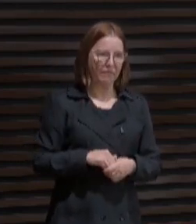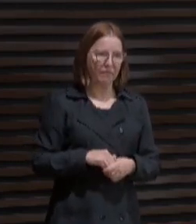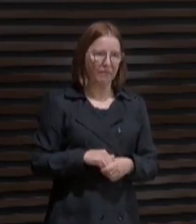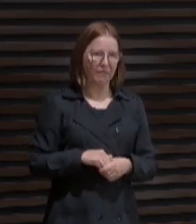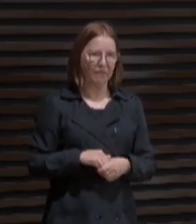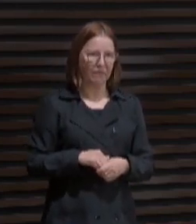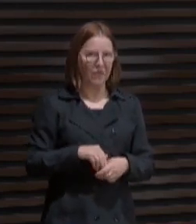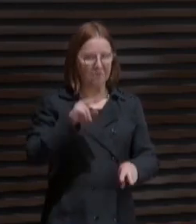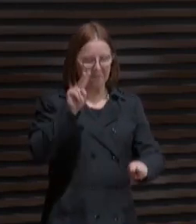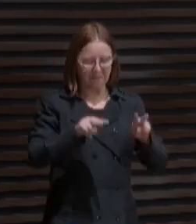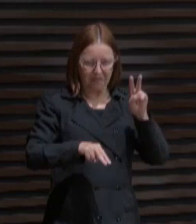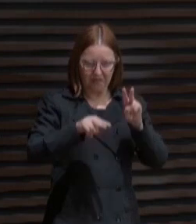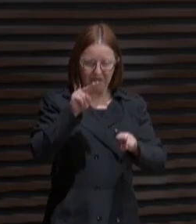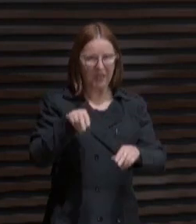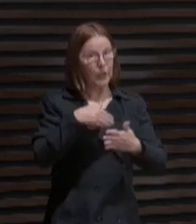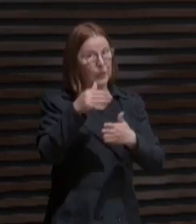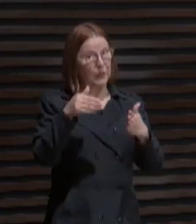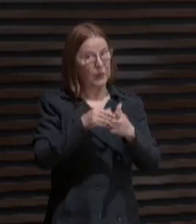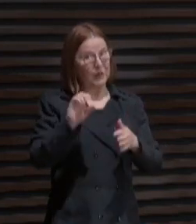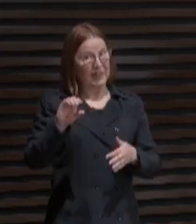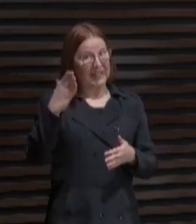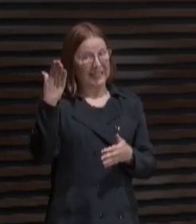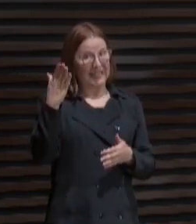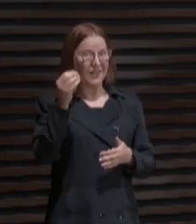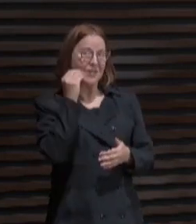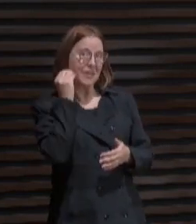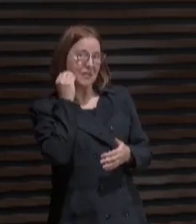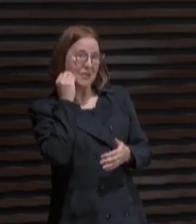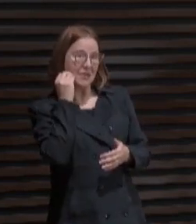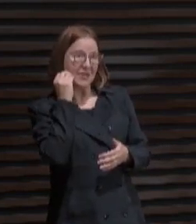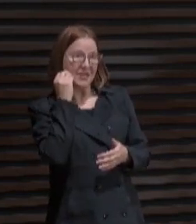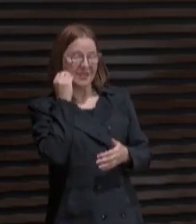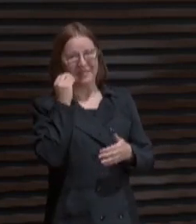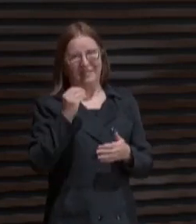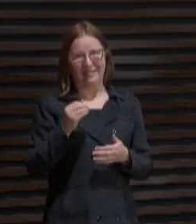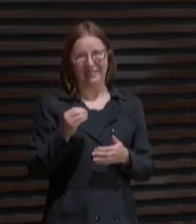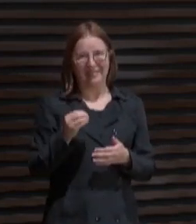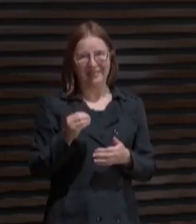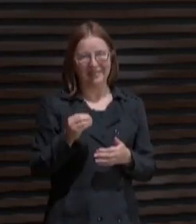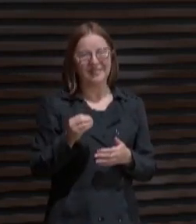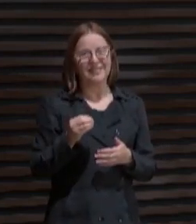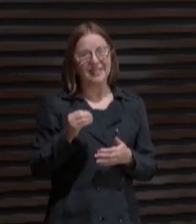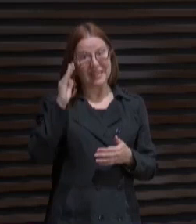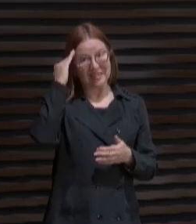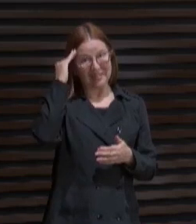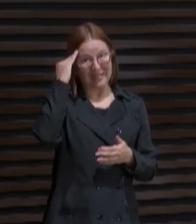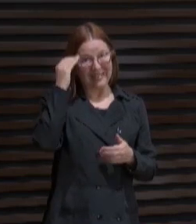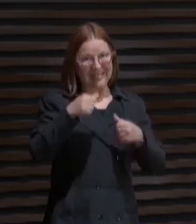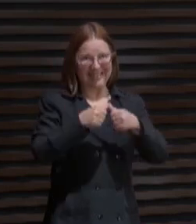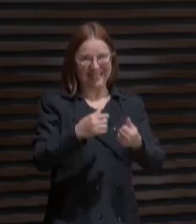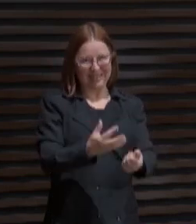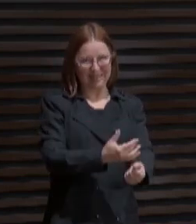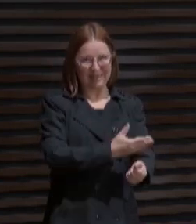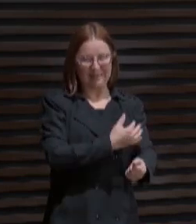abalizando tudo isso, experimentando essas reações, entendendo essa emoção. Por isso que,